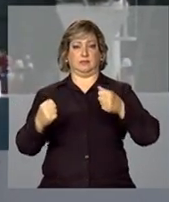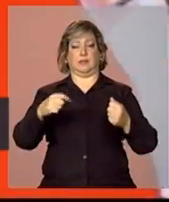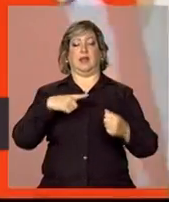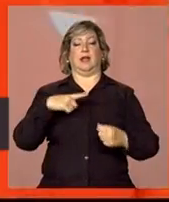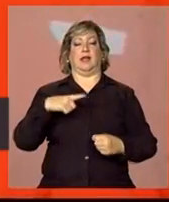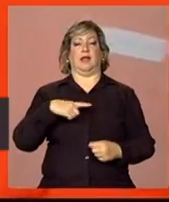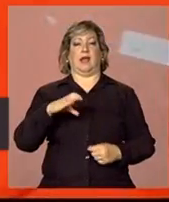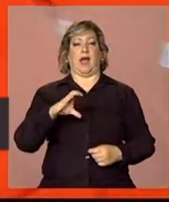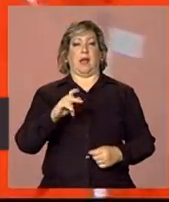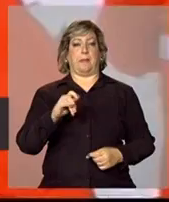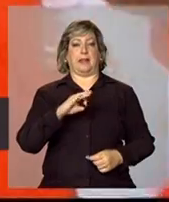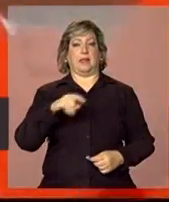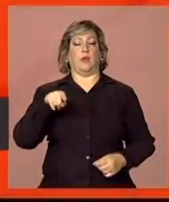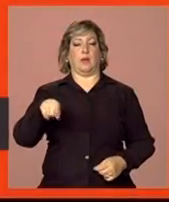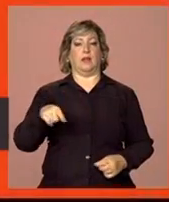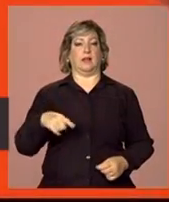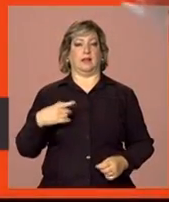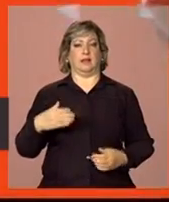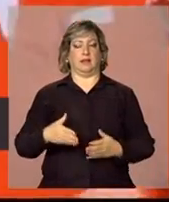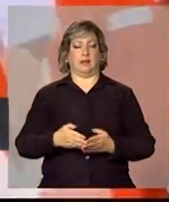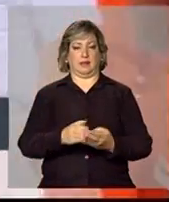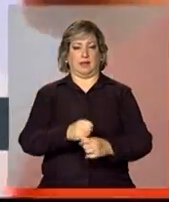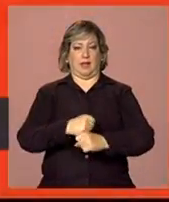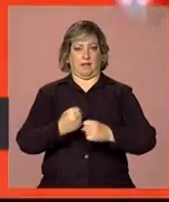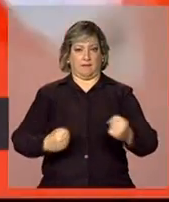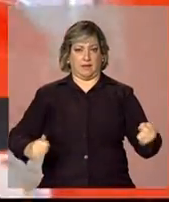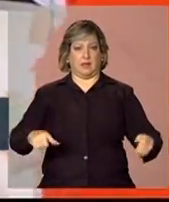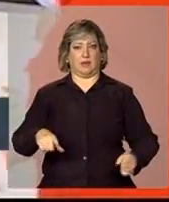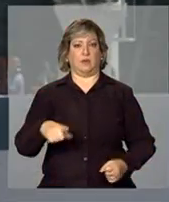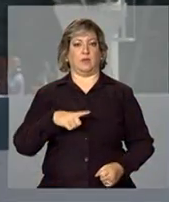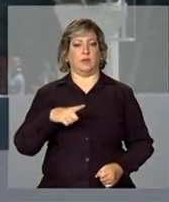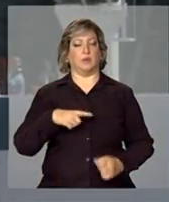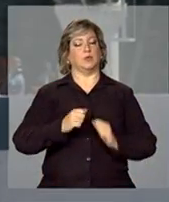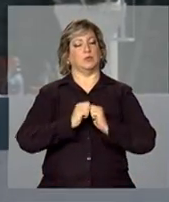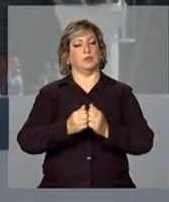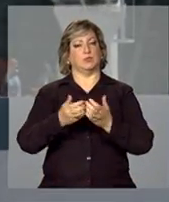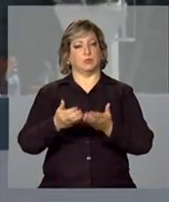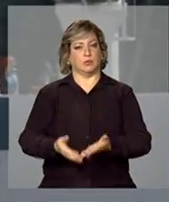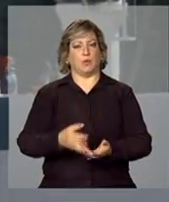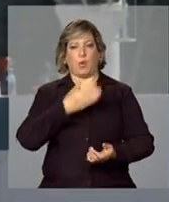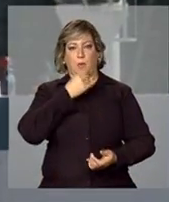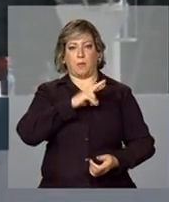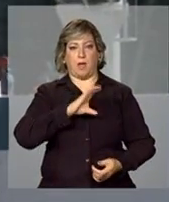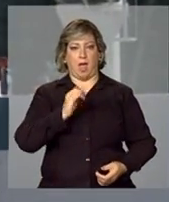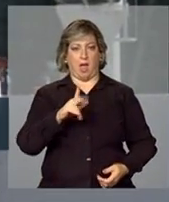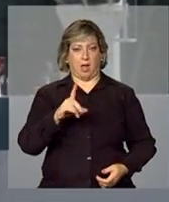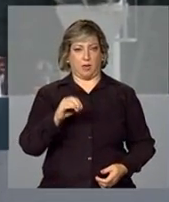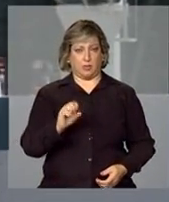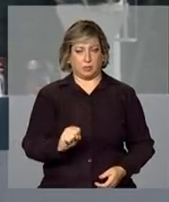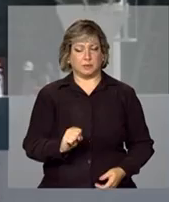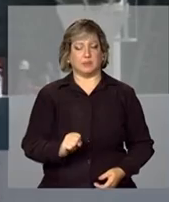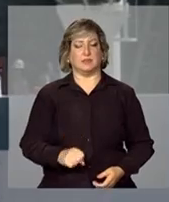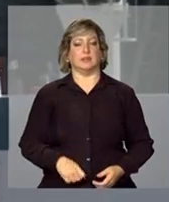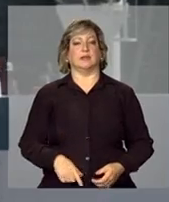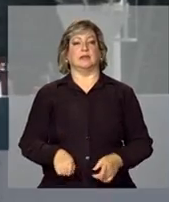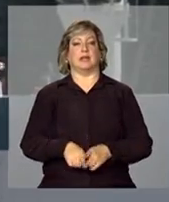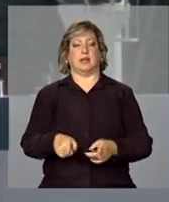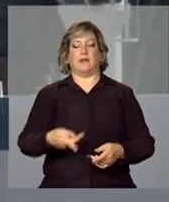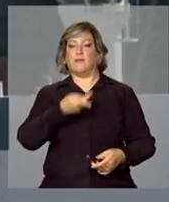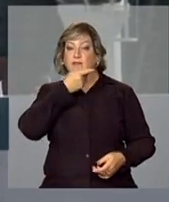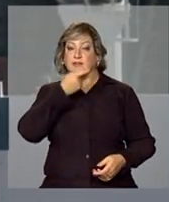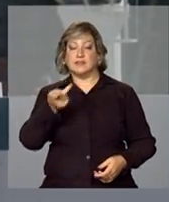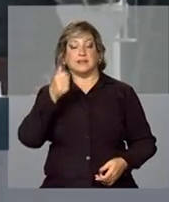Comandante Carlos Alberto Costa que a acompanha ali no final da nessa visita